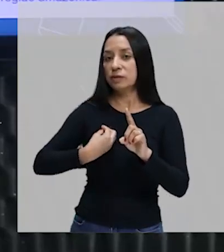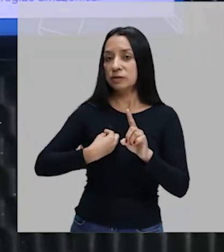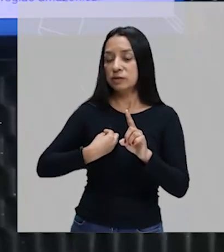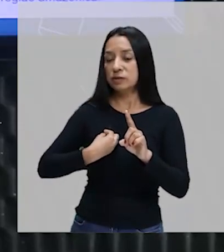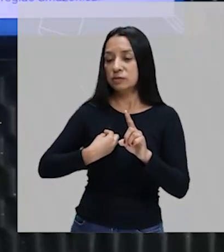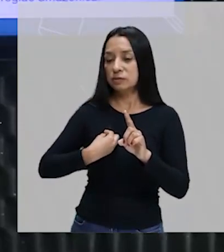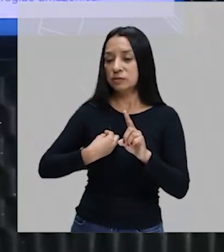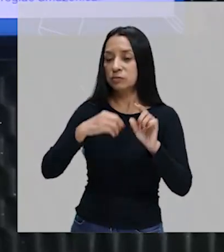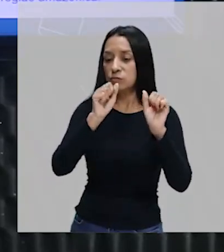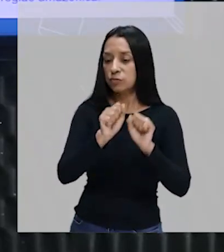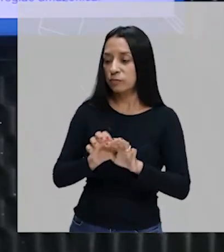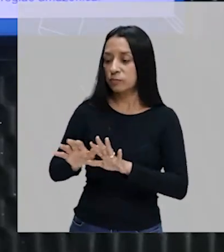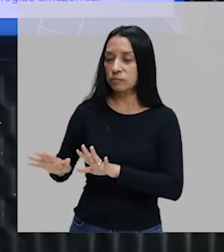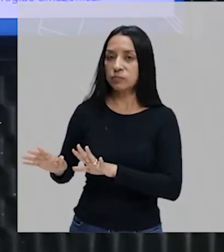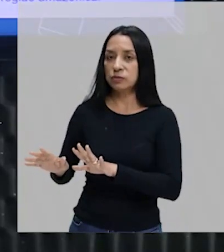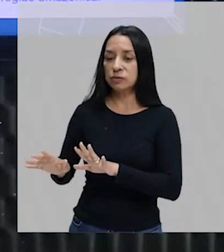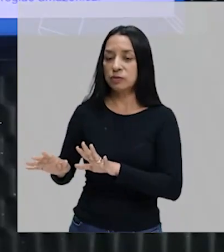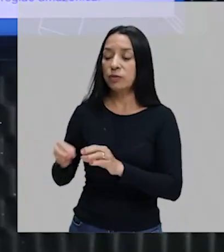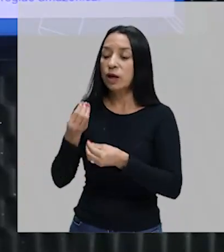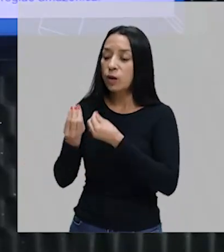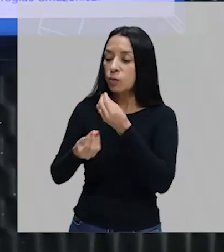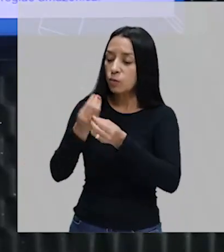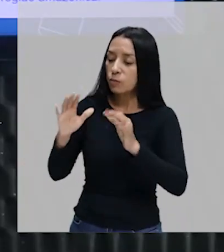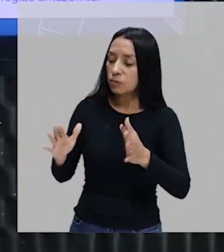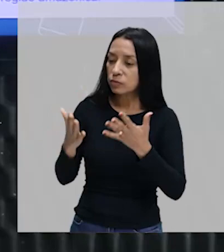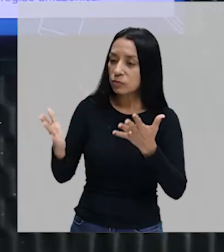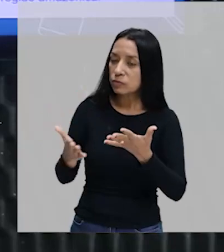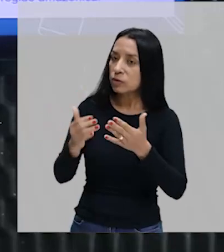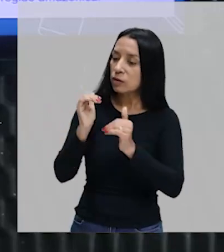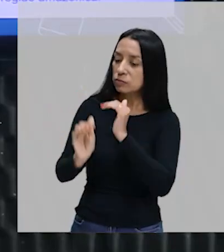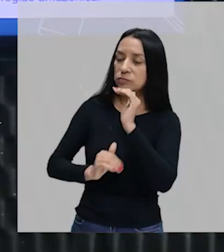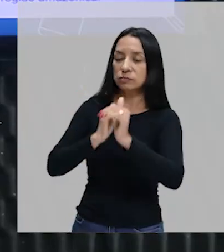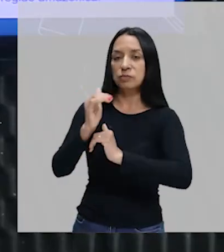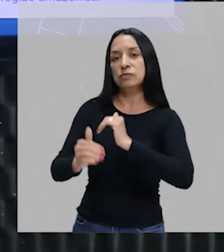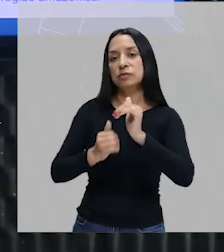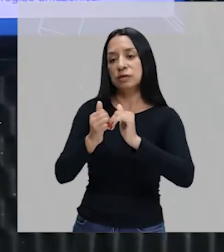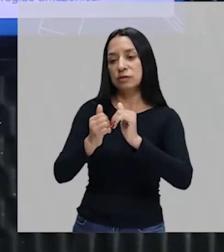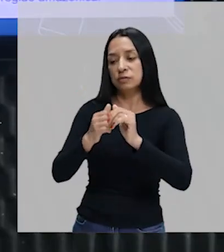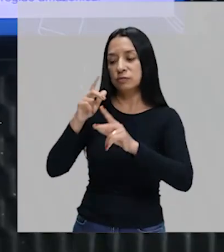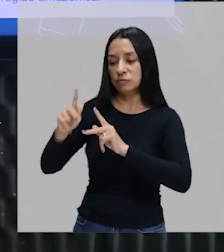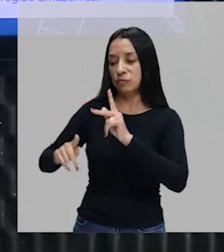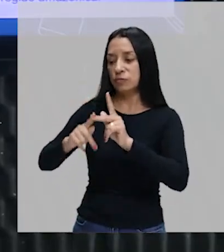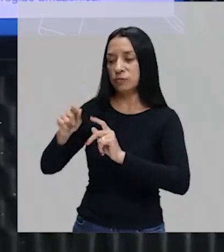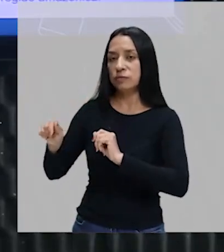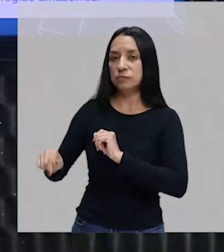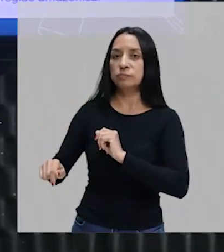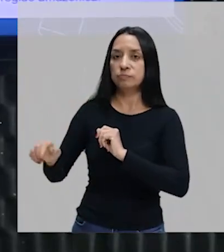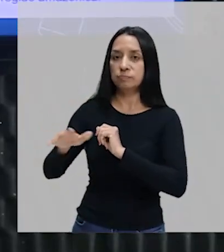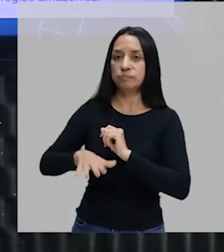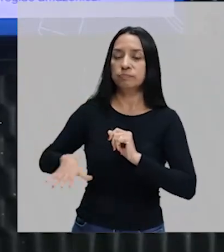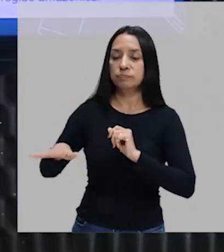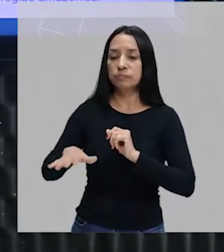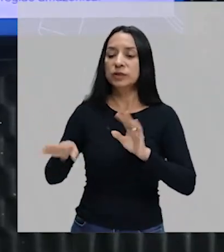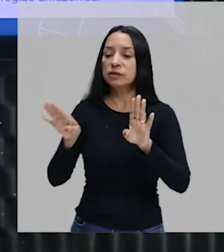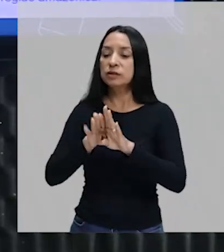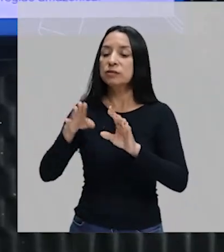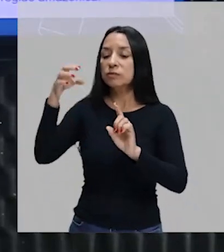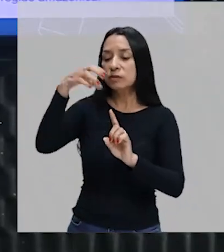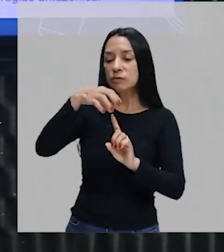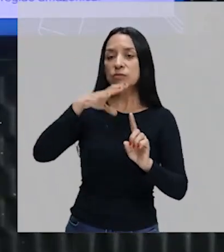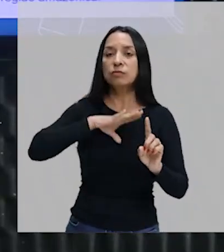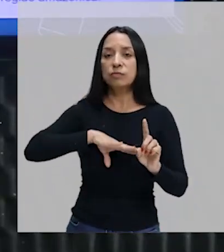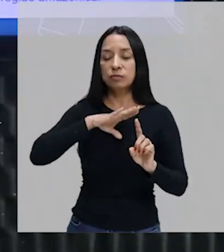estimular o processo de povoamento do nosso território. Além disso, a coroa portuguesa ela vai